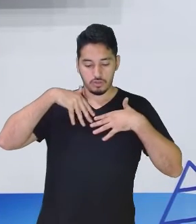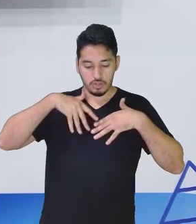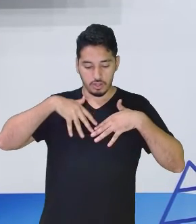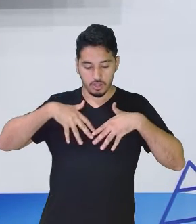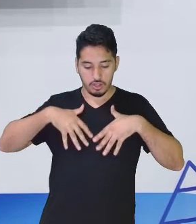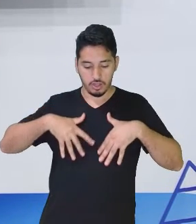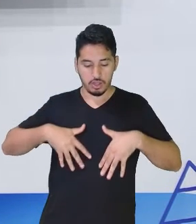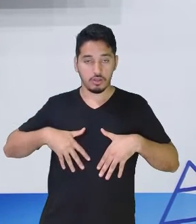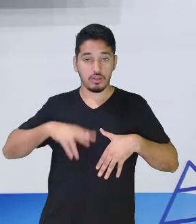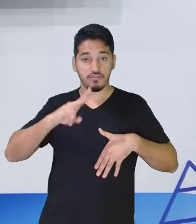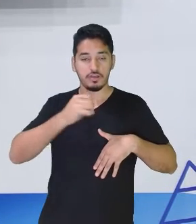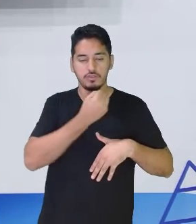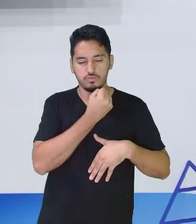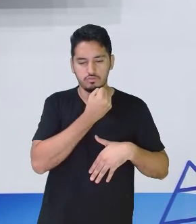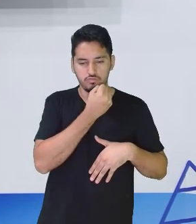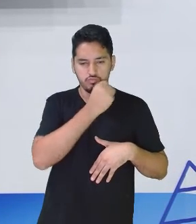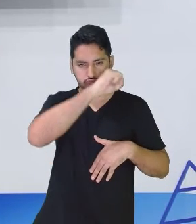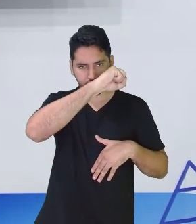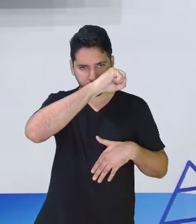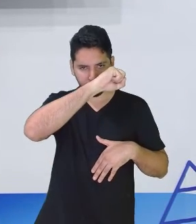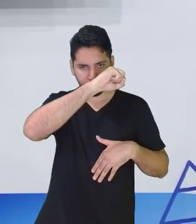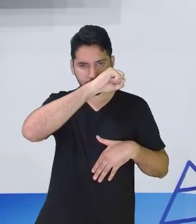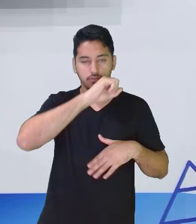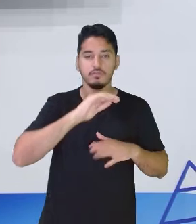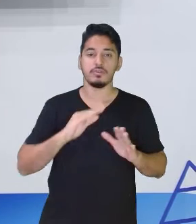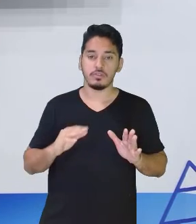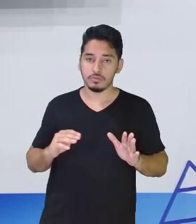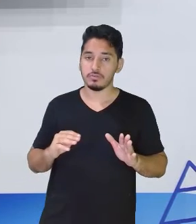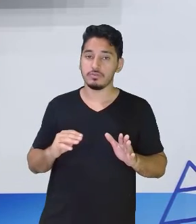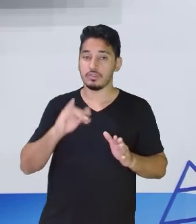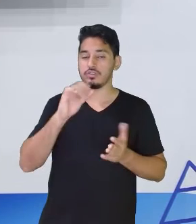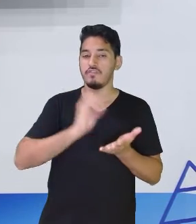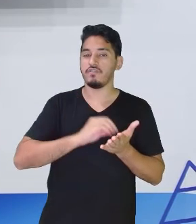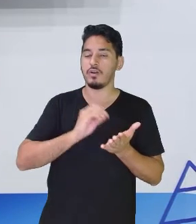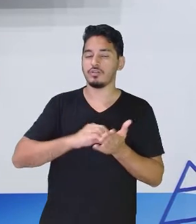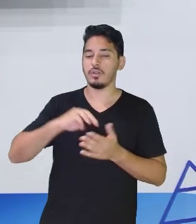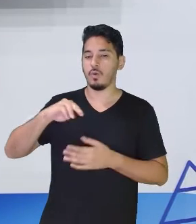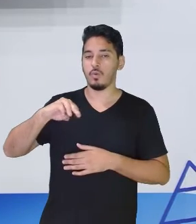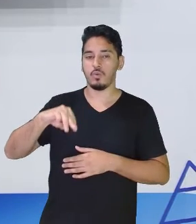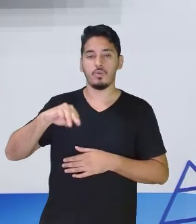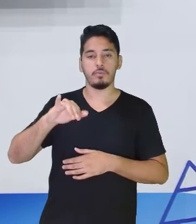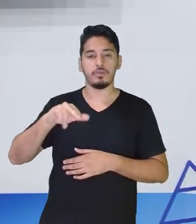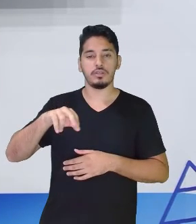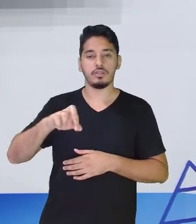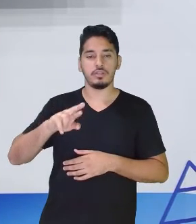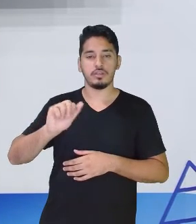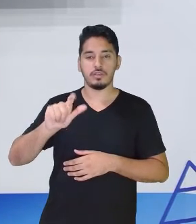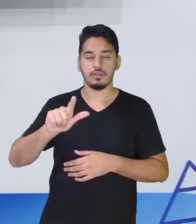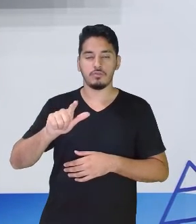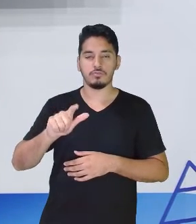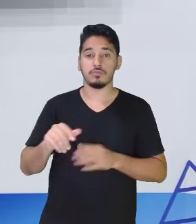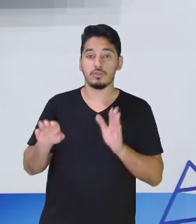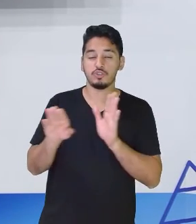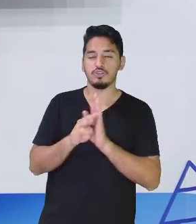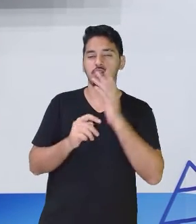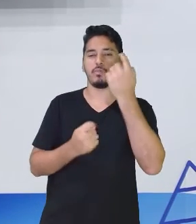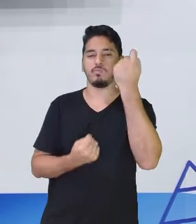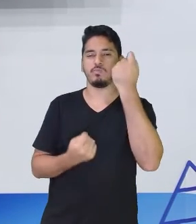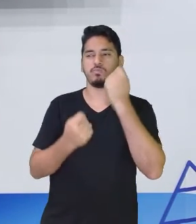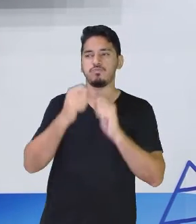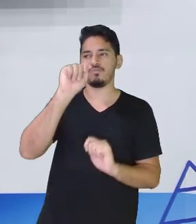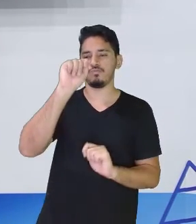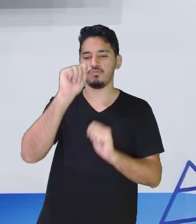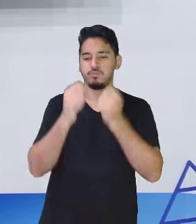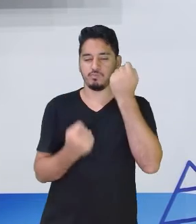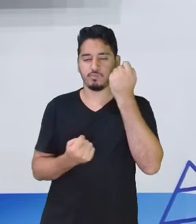desenvolver como se fosse um papo no corpo da gente, se faltar esse tipo de mineral. Então, depois que chega na indústria, que